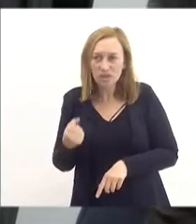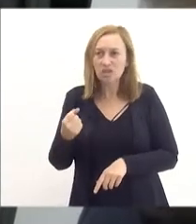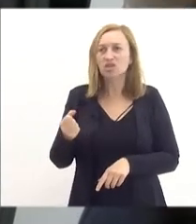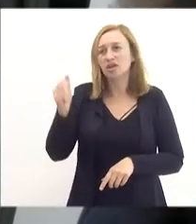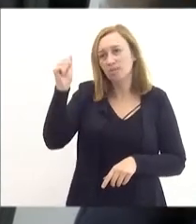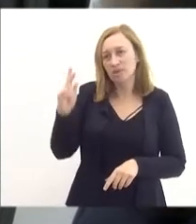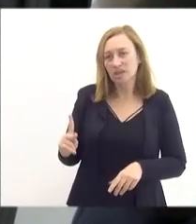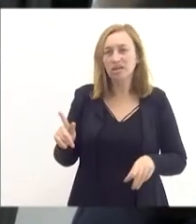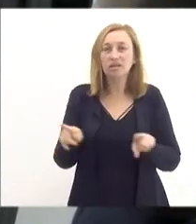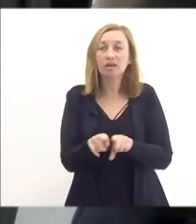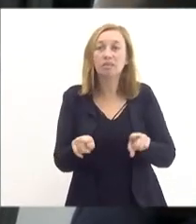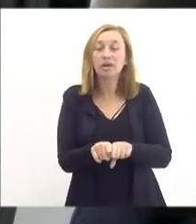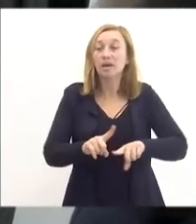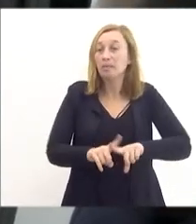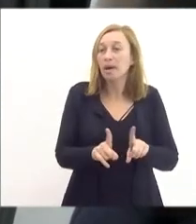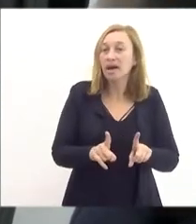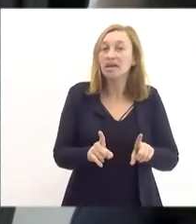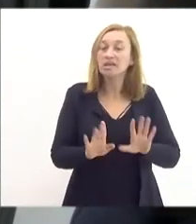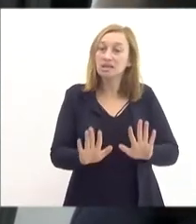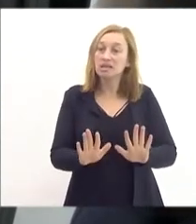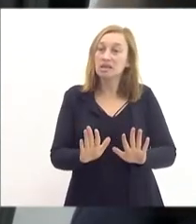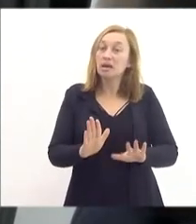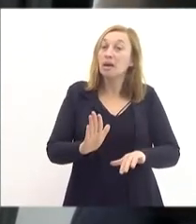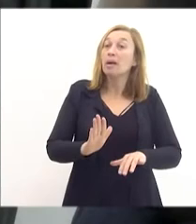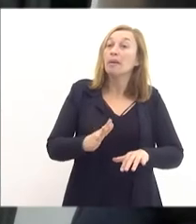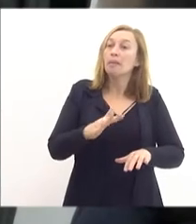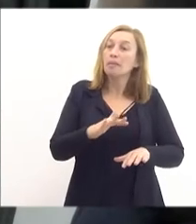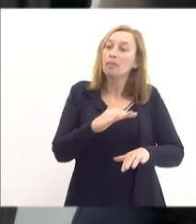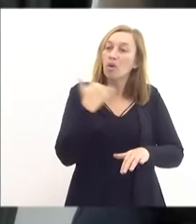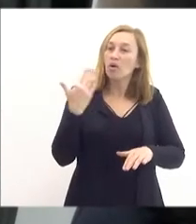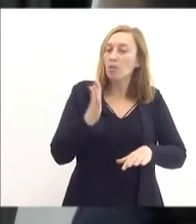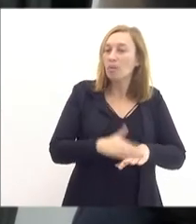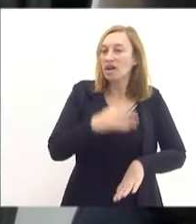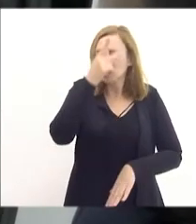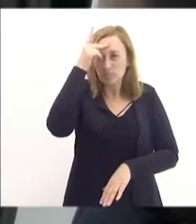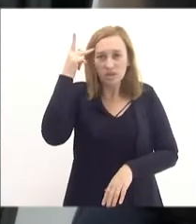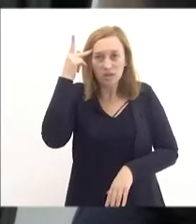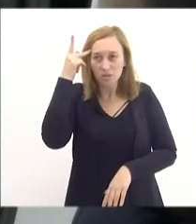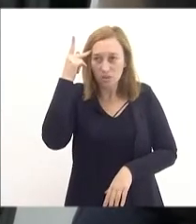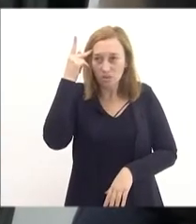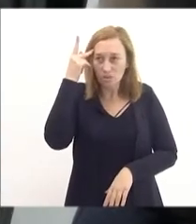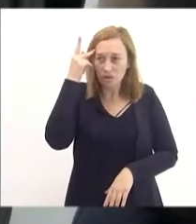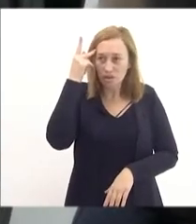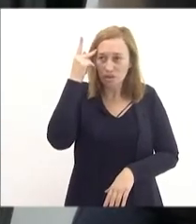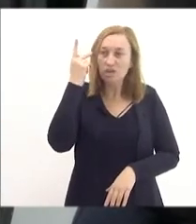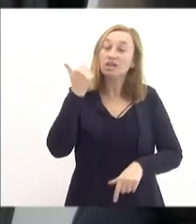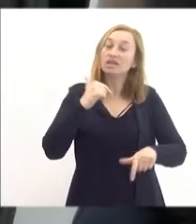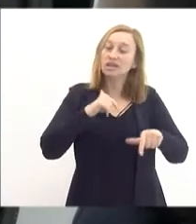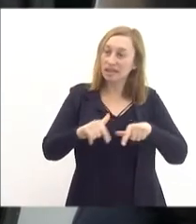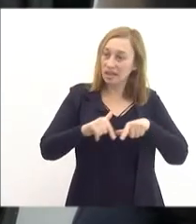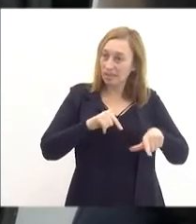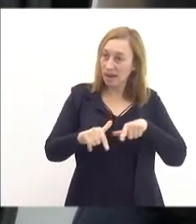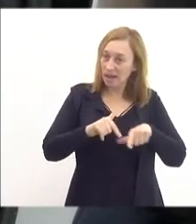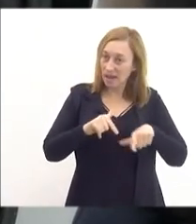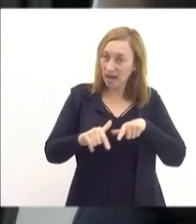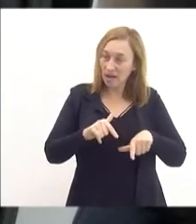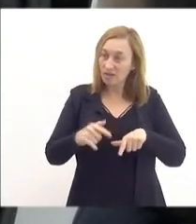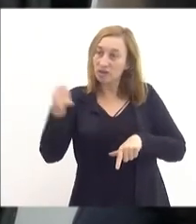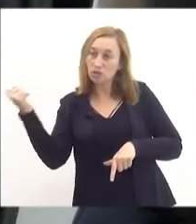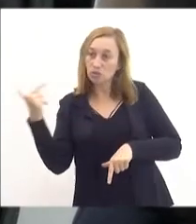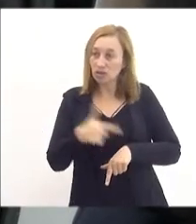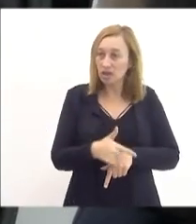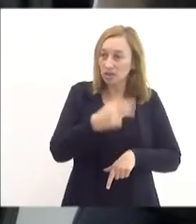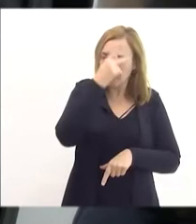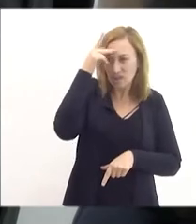especificamente, matou muito mais inativo e pensionista. Então ele vai ter ali, é triste, né? Um